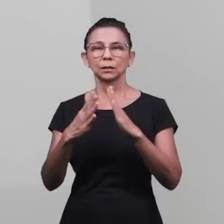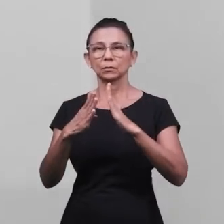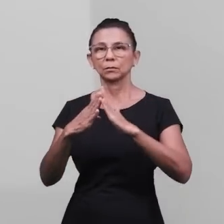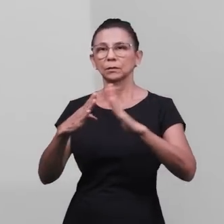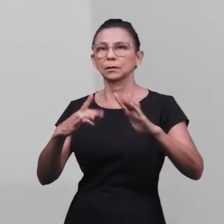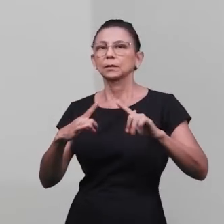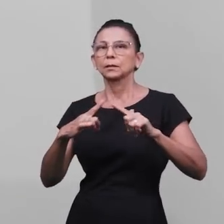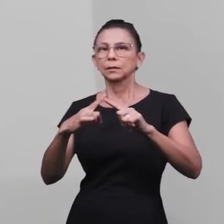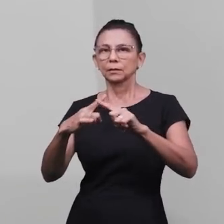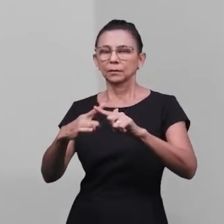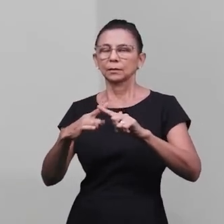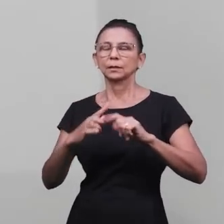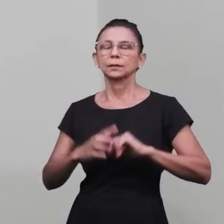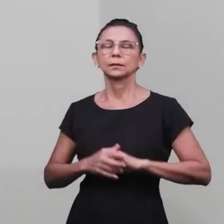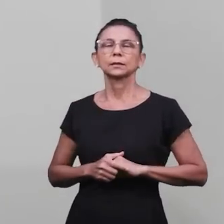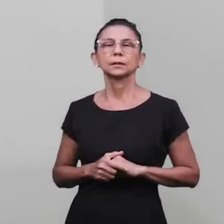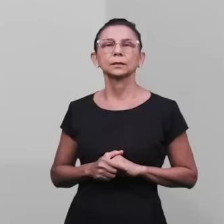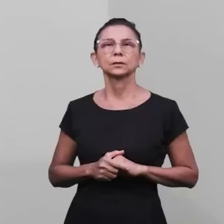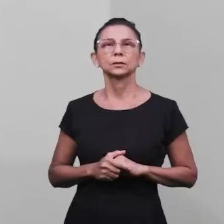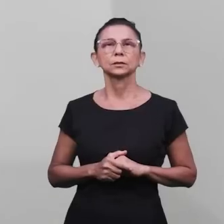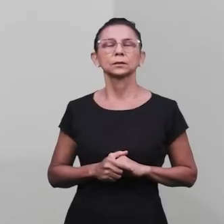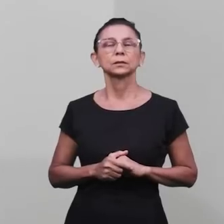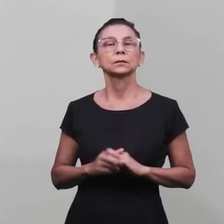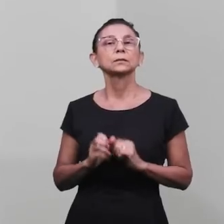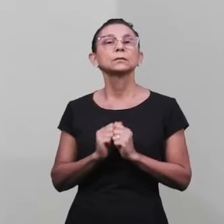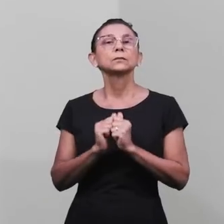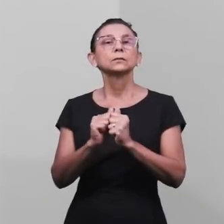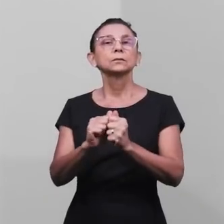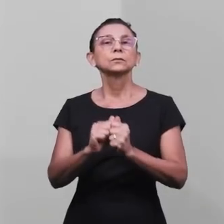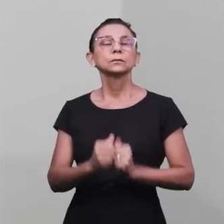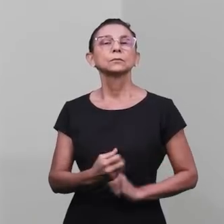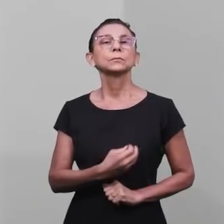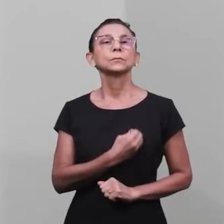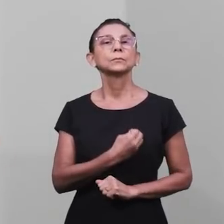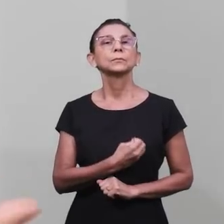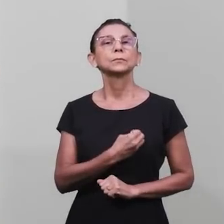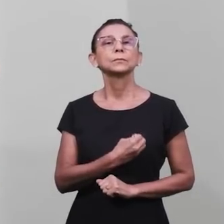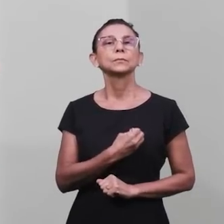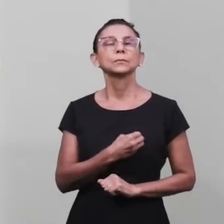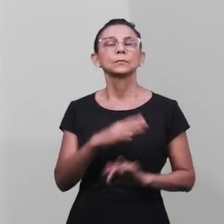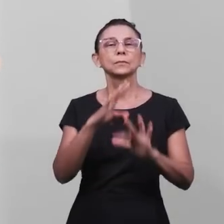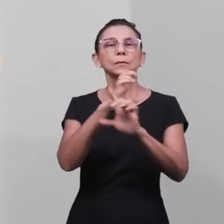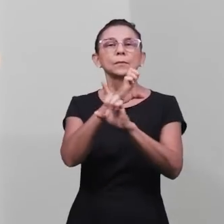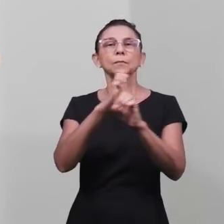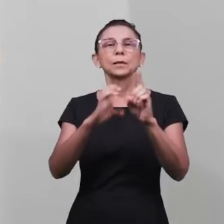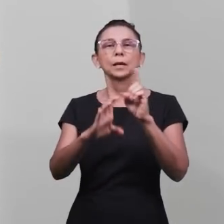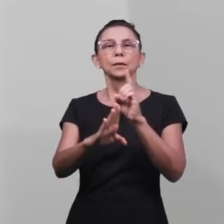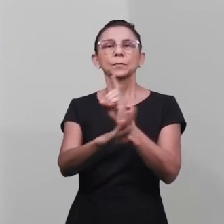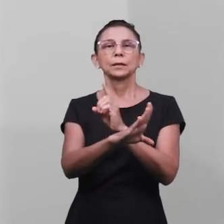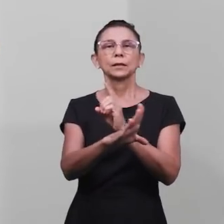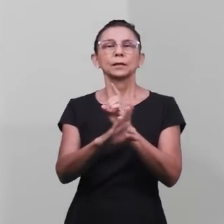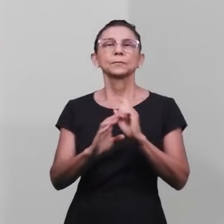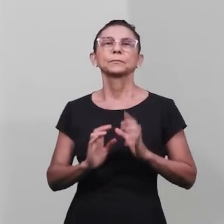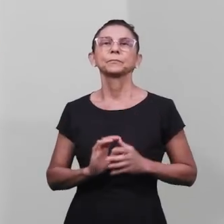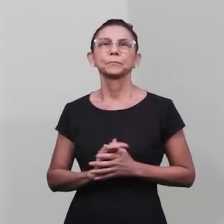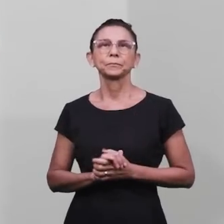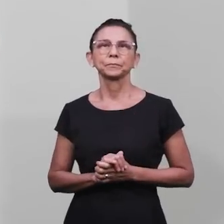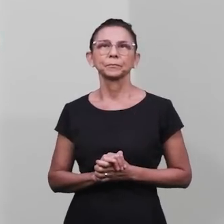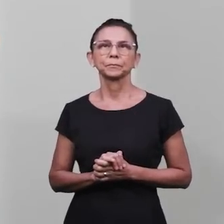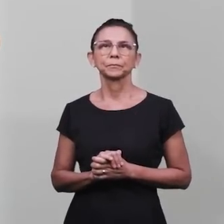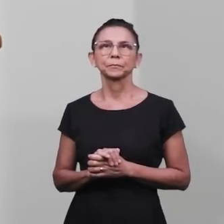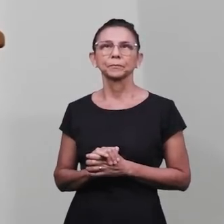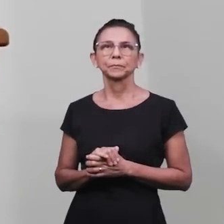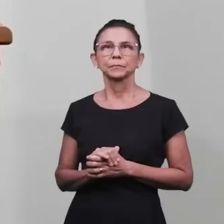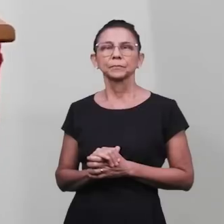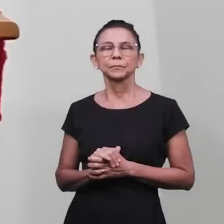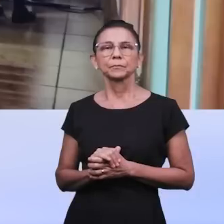do Amandaí, na cidade metropolitana da região do Mato Grosso do Sul, para juntos participarem de uma escola bíblica